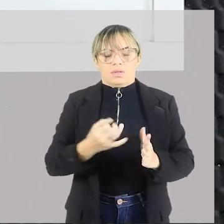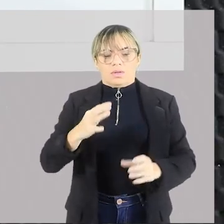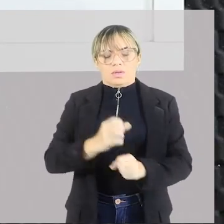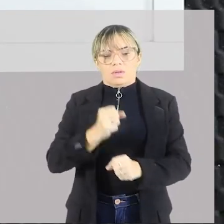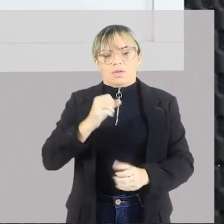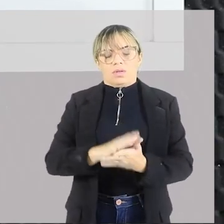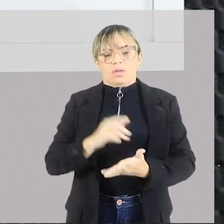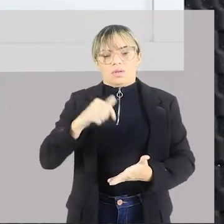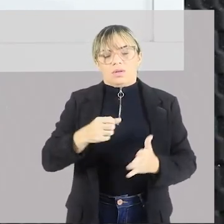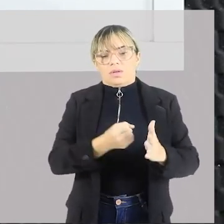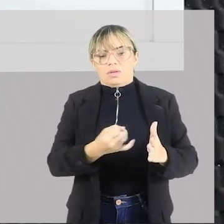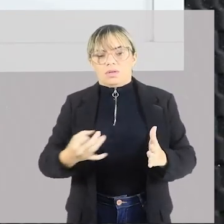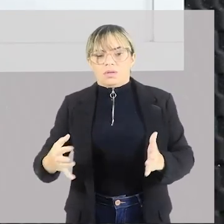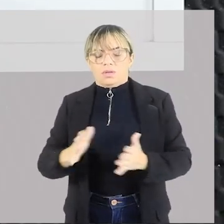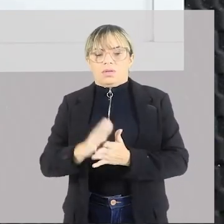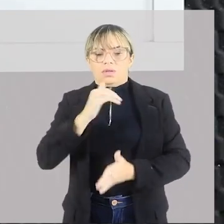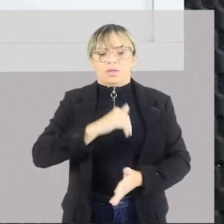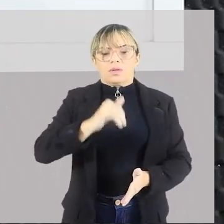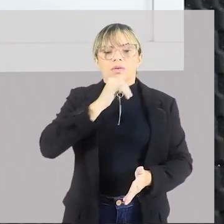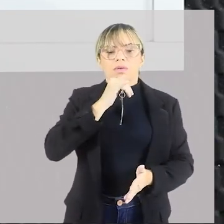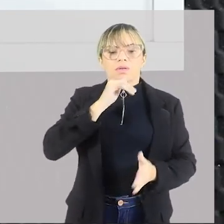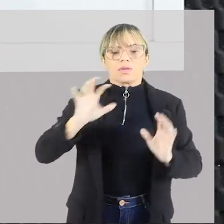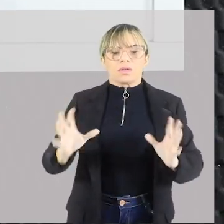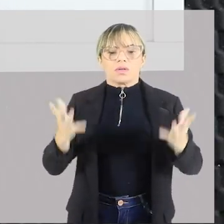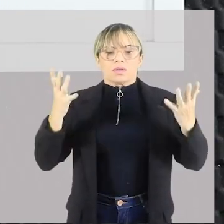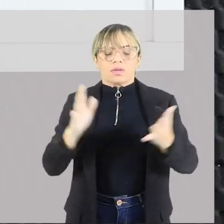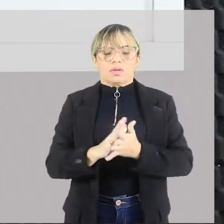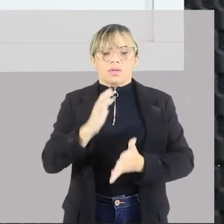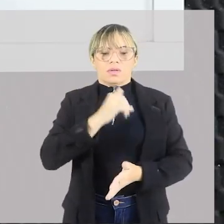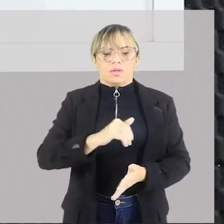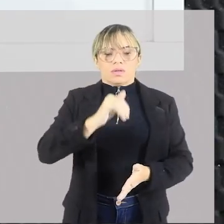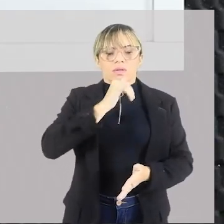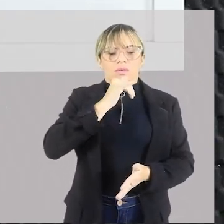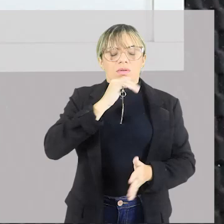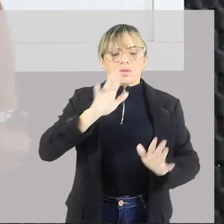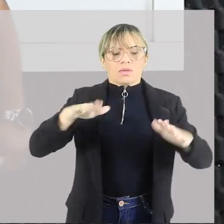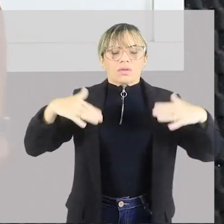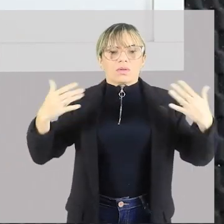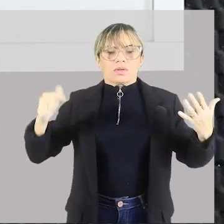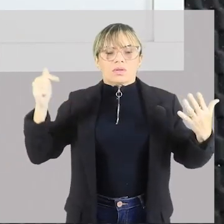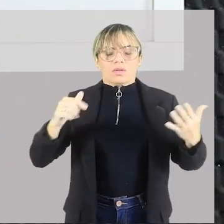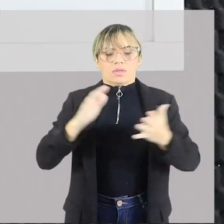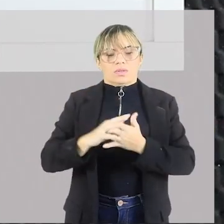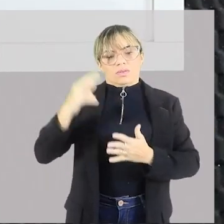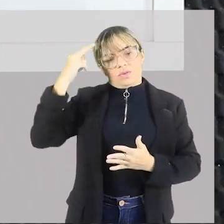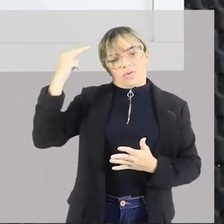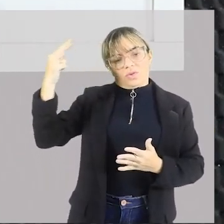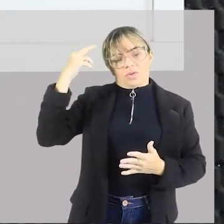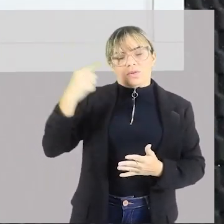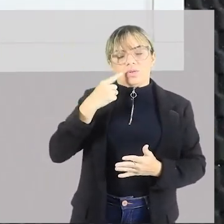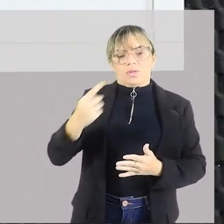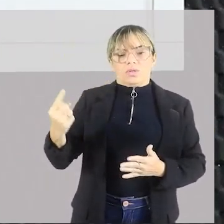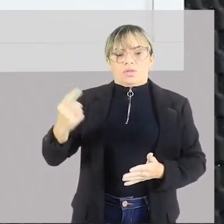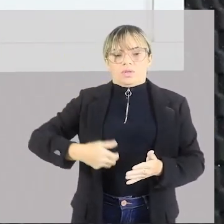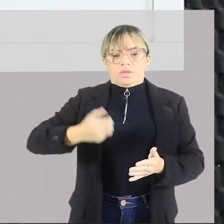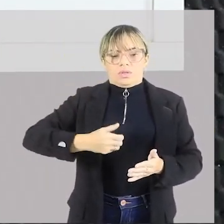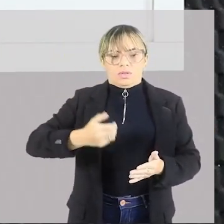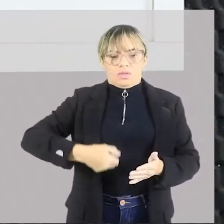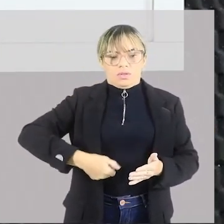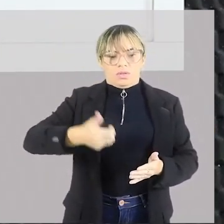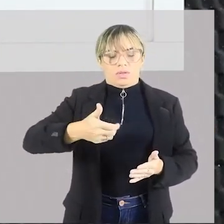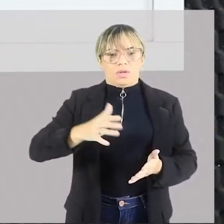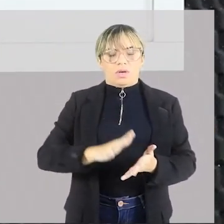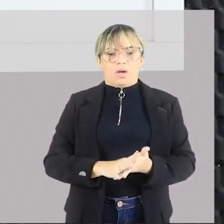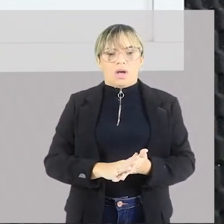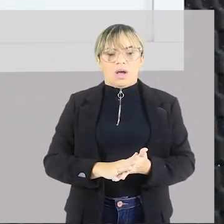exemplo a probabilidade de um evento acontecer por exemplo um evento nessa nessa nossa historinha aqui eu jogar e sair o